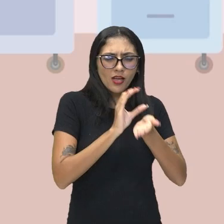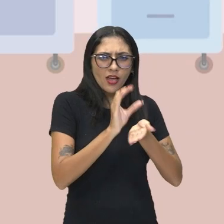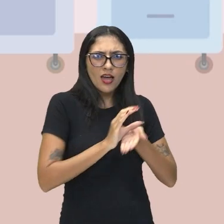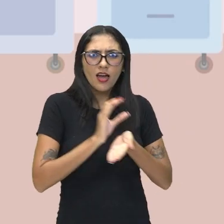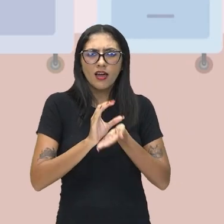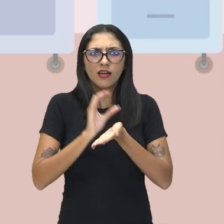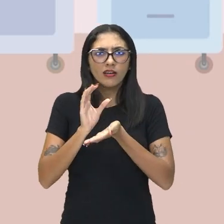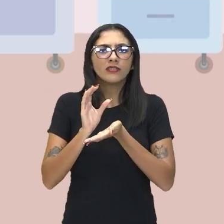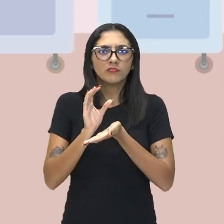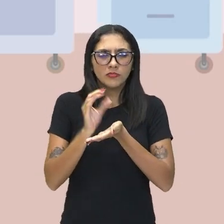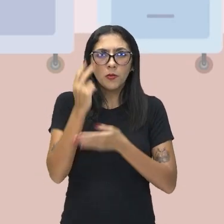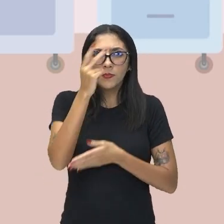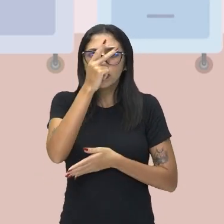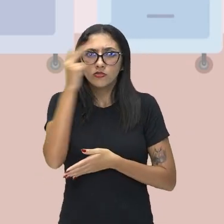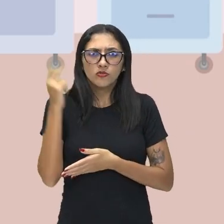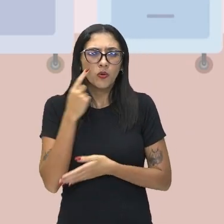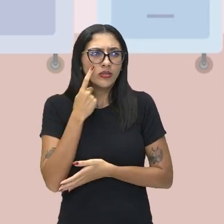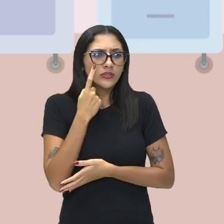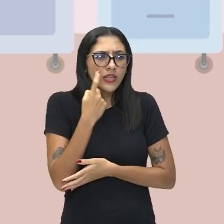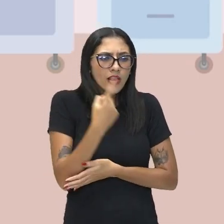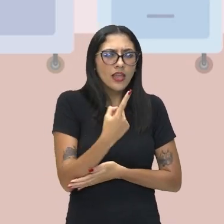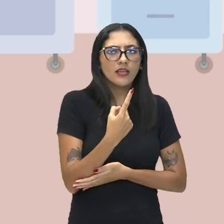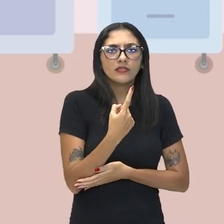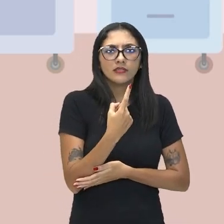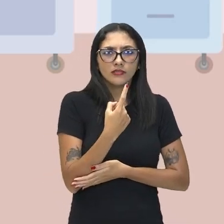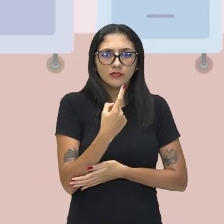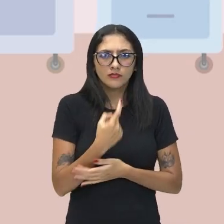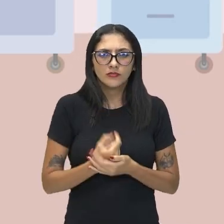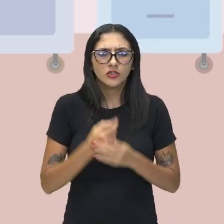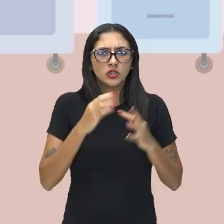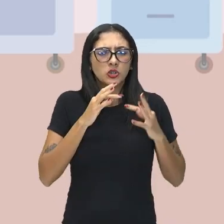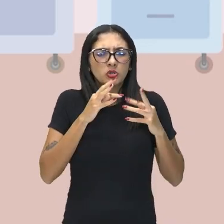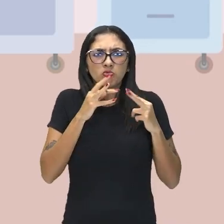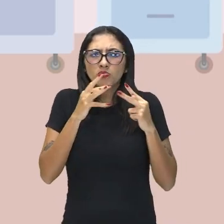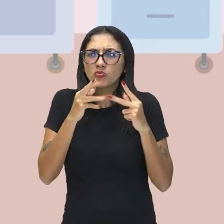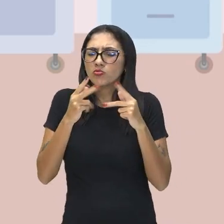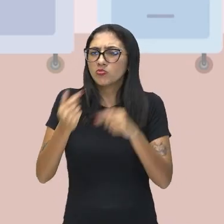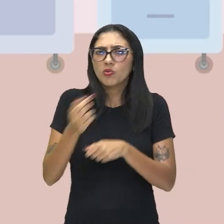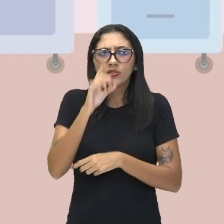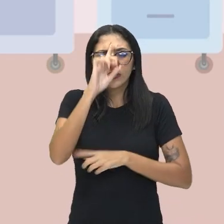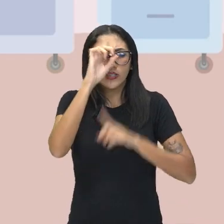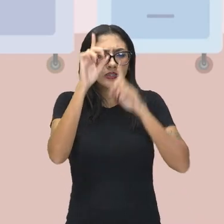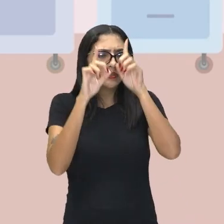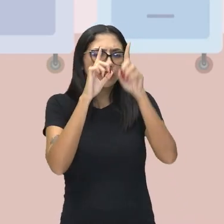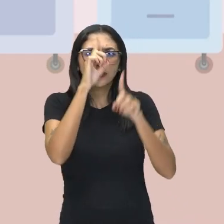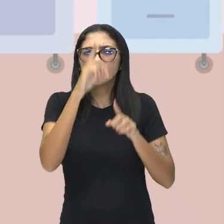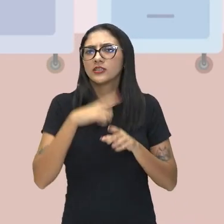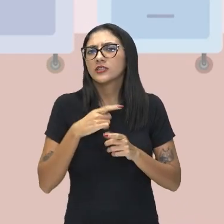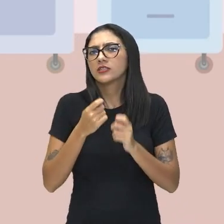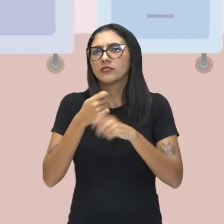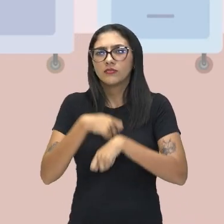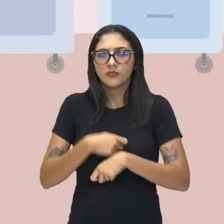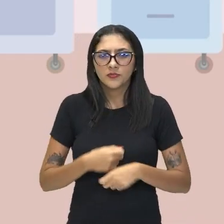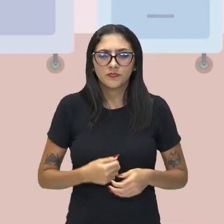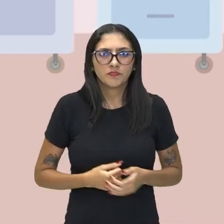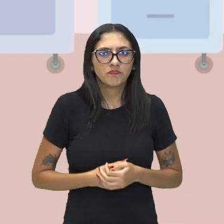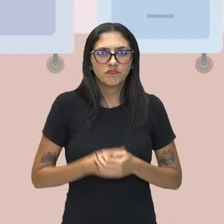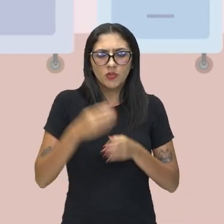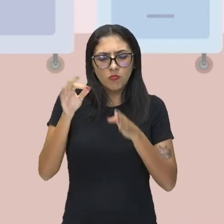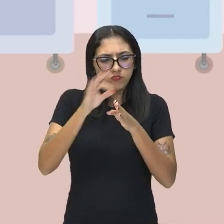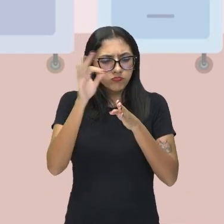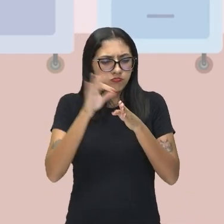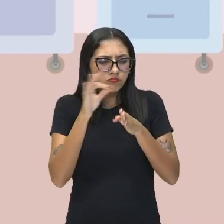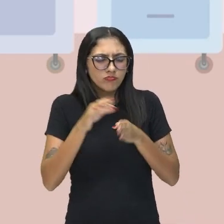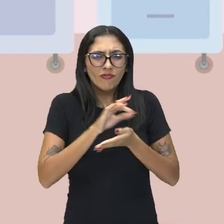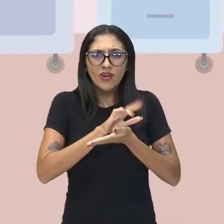criados. Tecera tudo o que fazia, tecera tudo o que queria fazer. E tecendo,